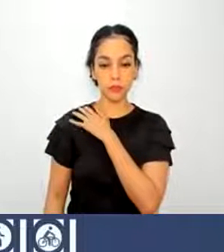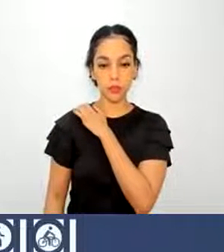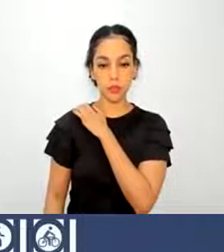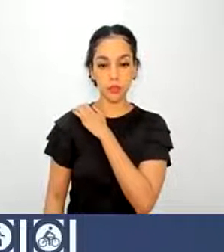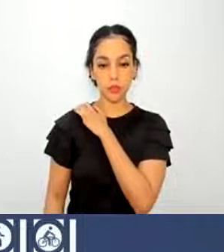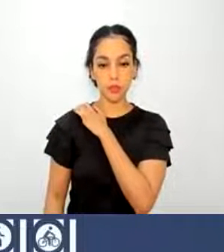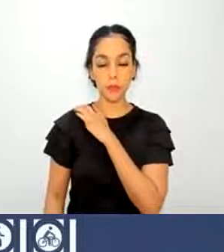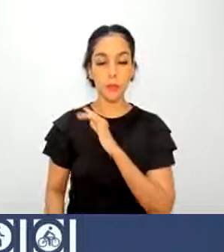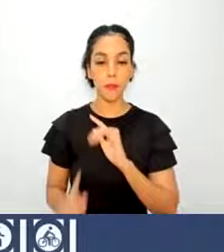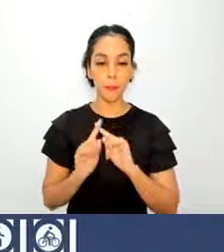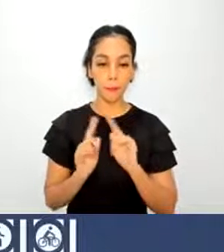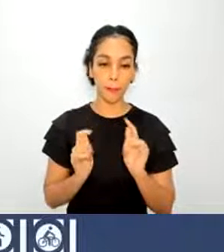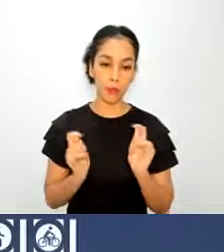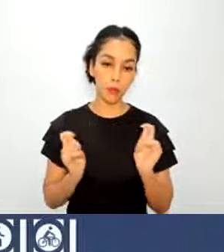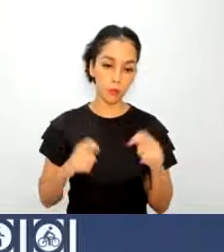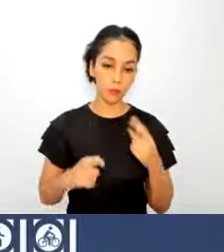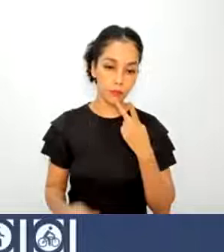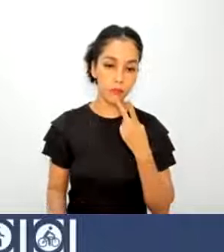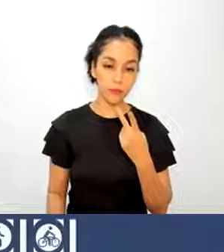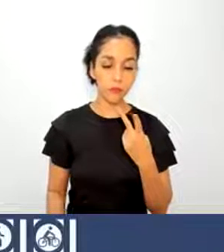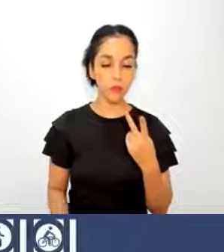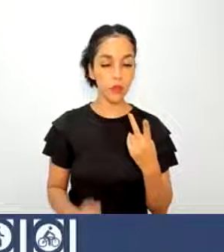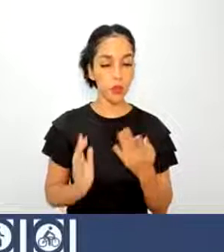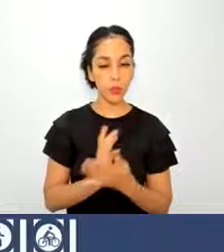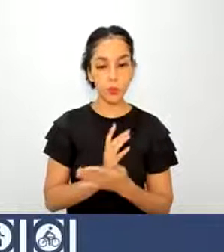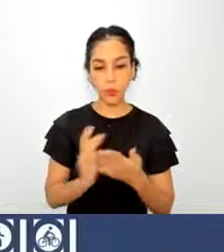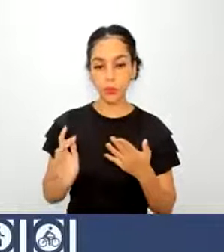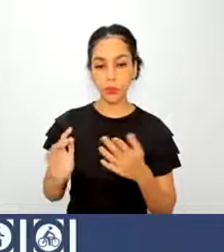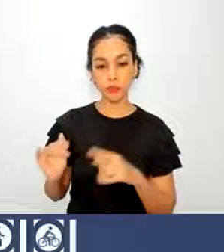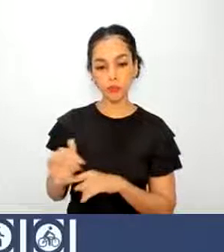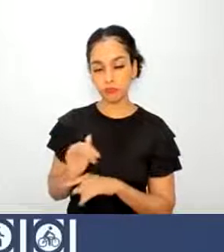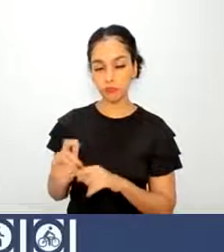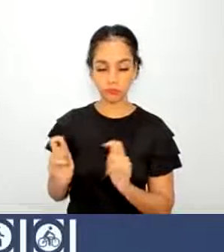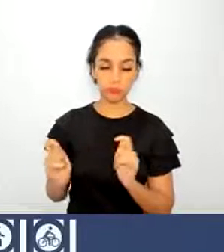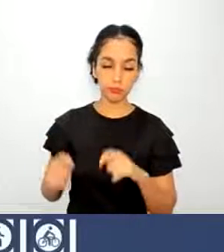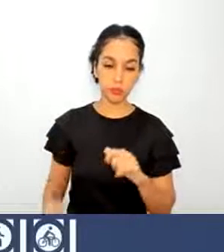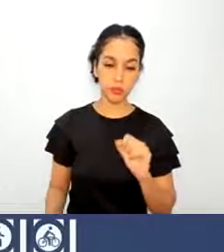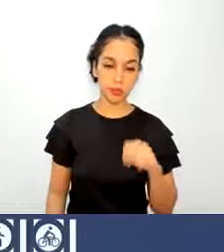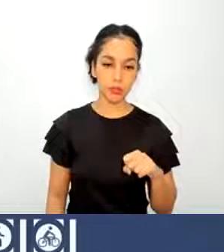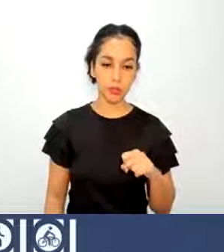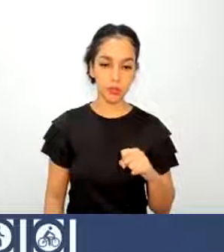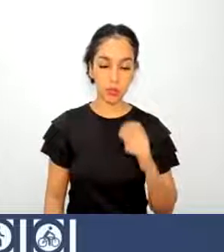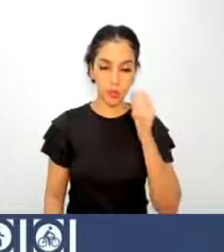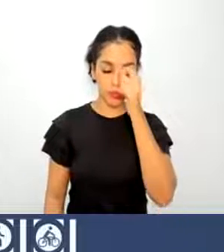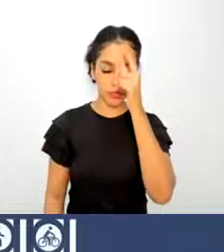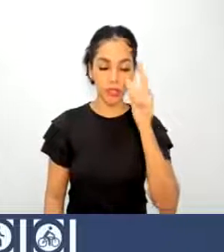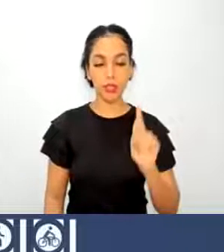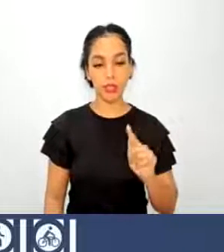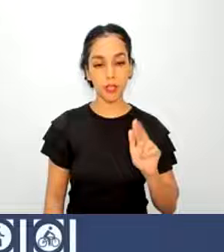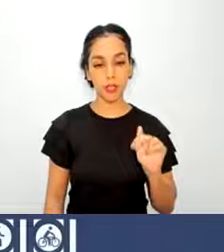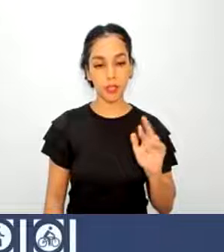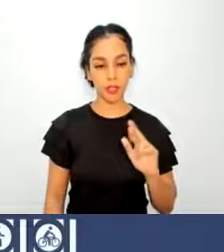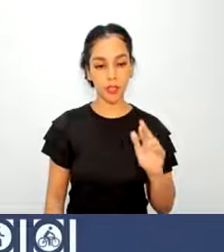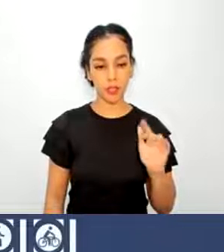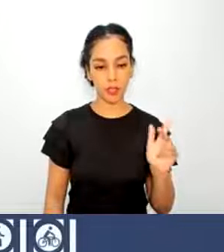gente poderia dizer que muitas ações táticas fazem parte dessa ideia da guerrilha, né? Quando